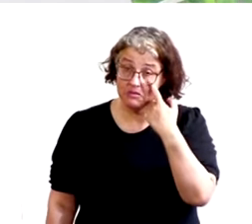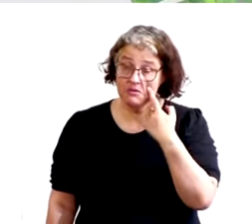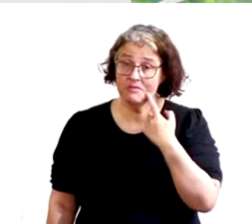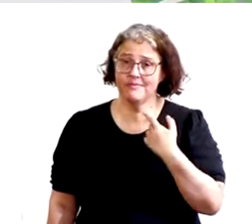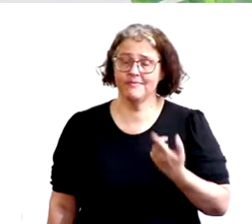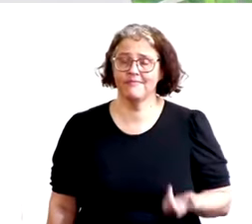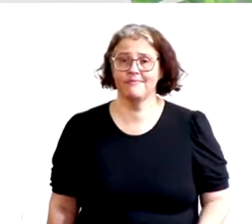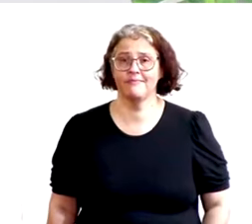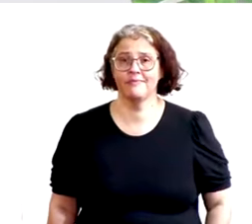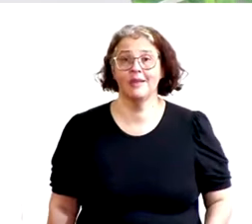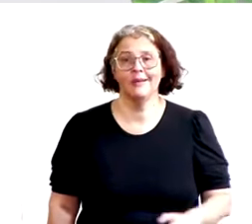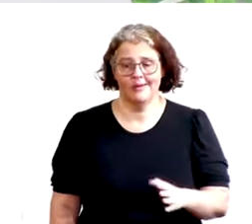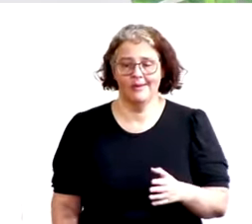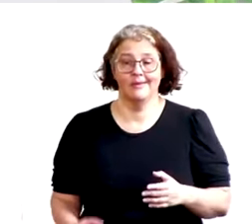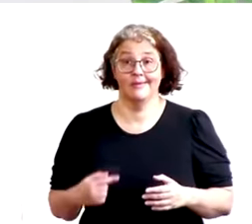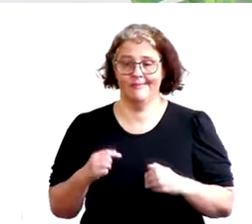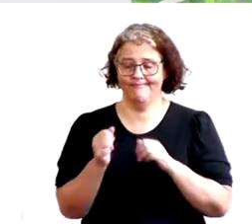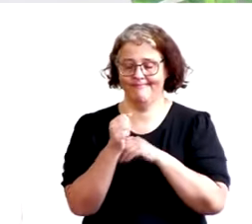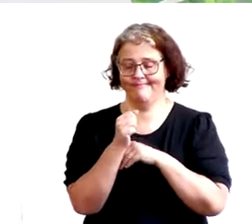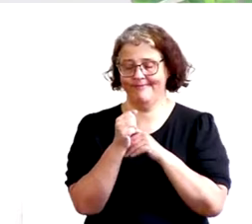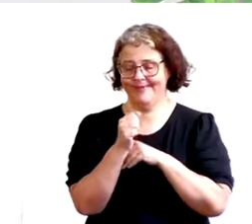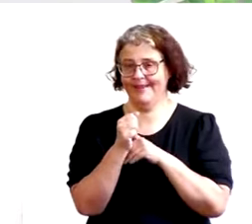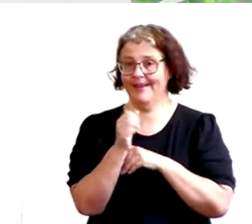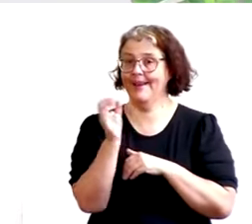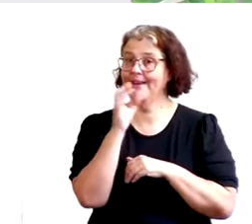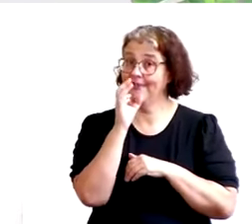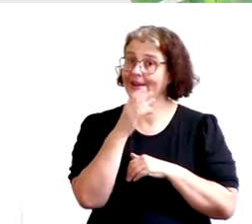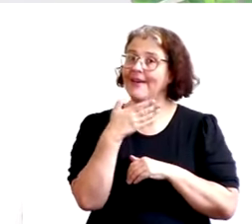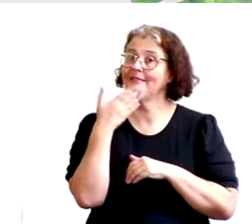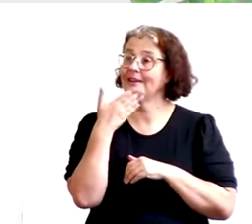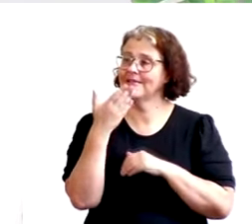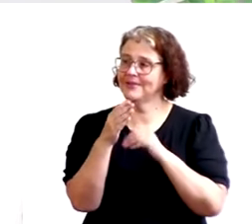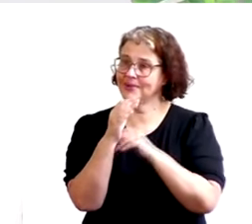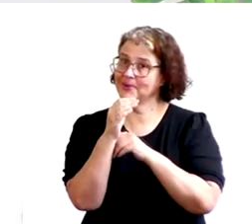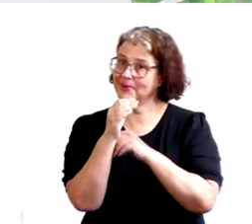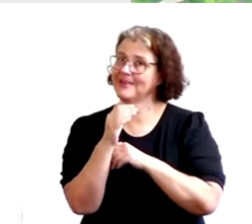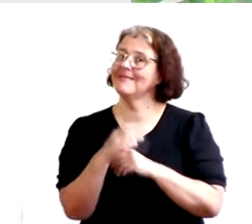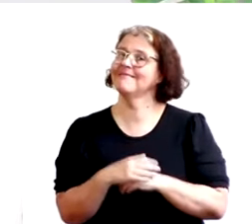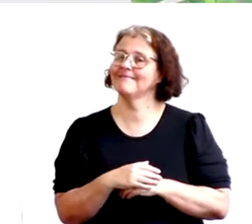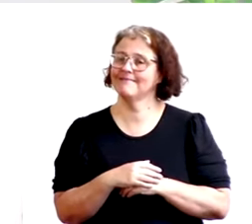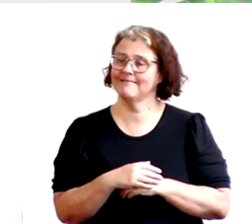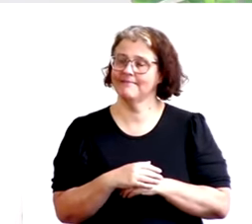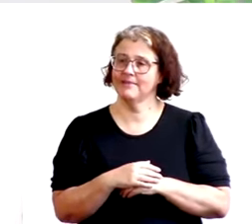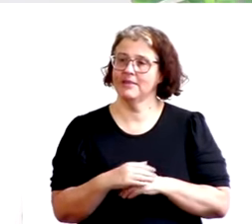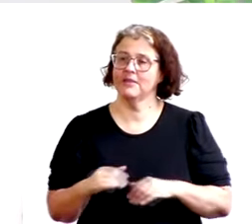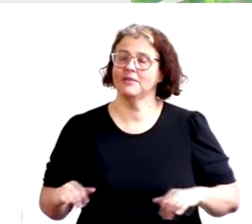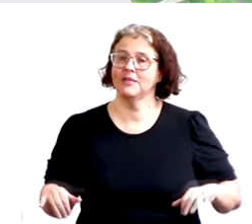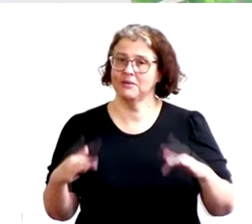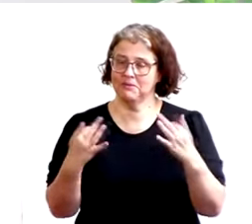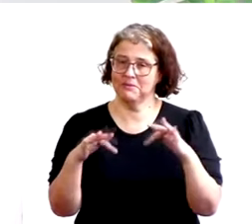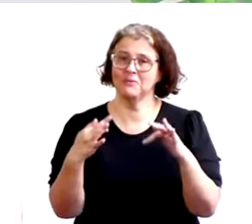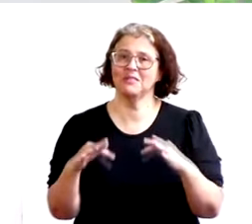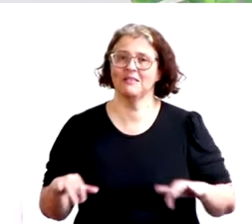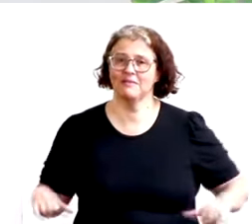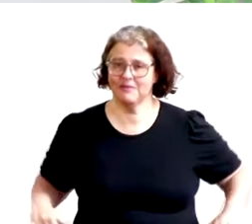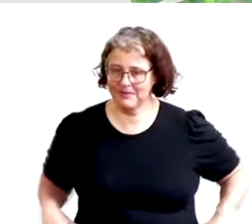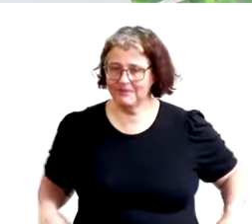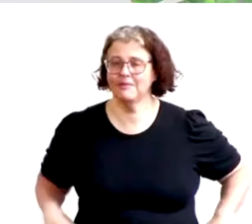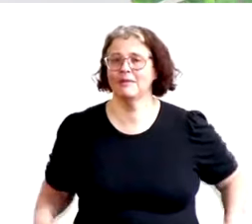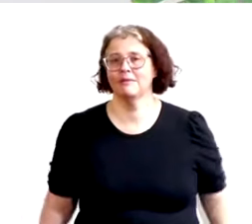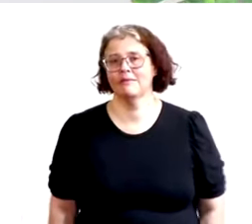em esconder as nossas dores mas nós precisamos aprender a